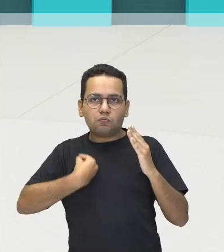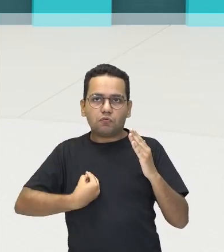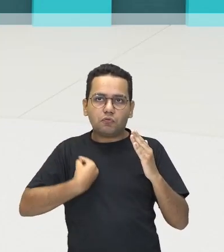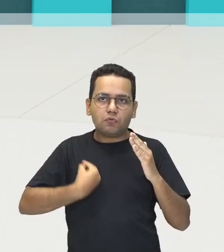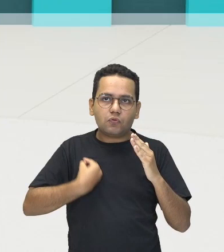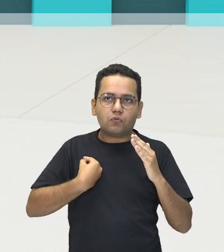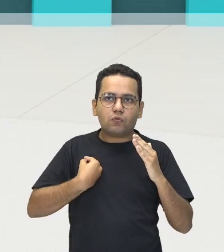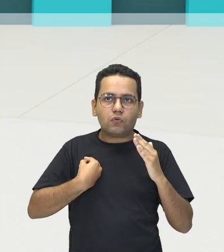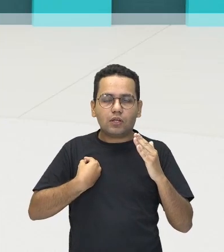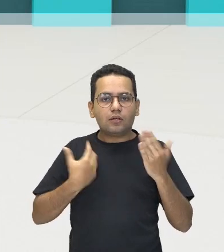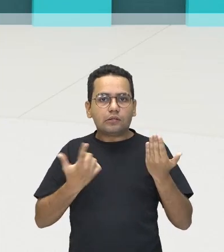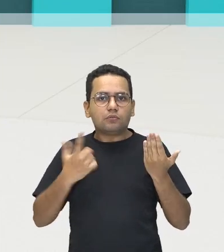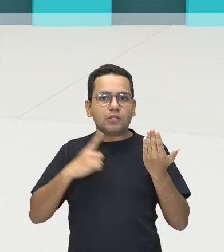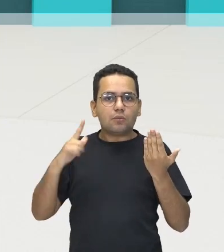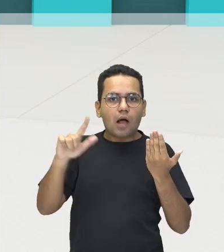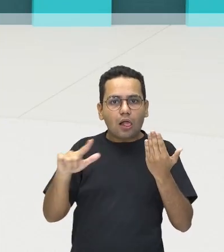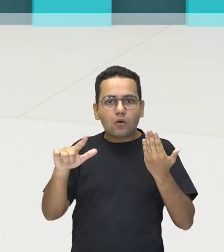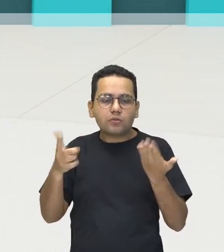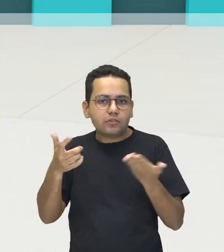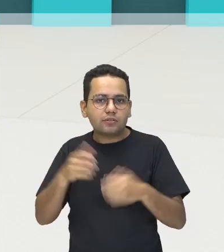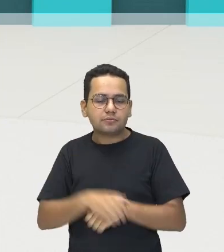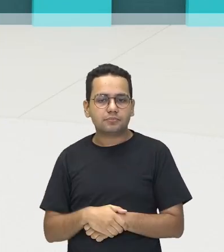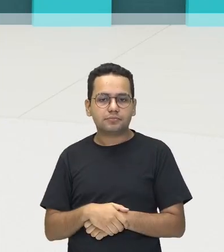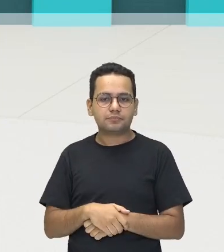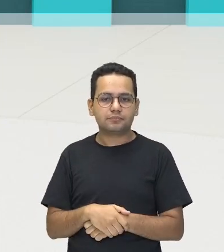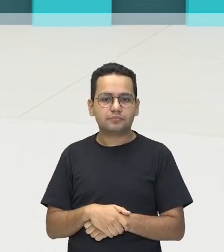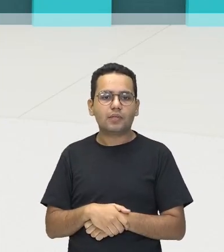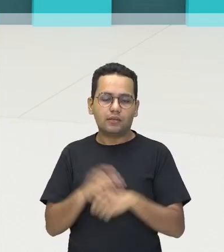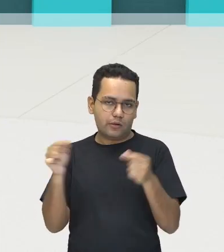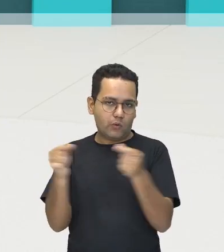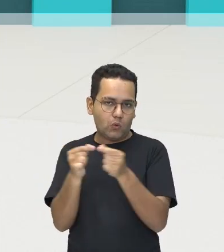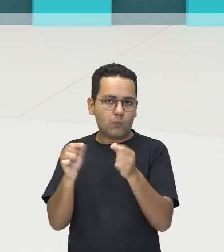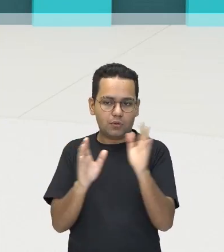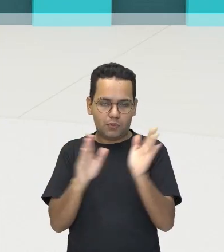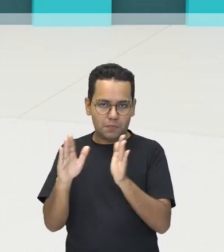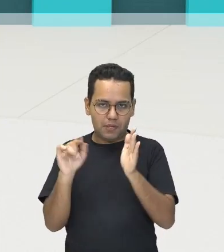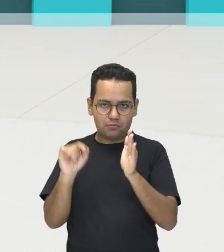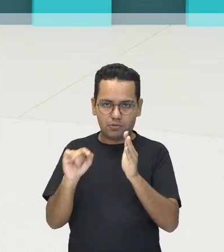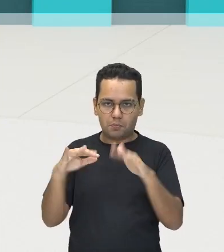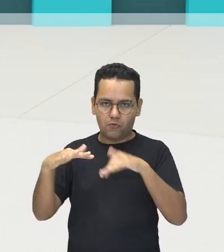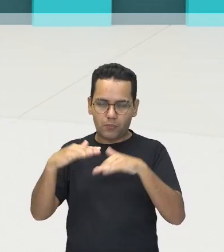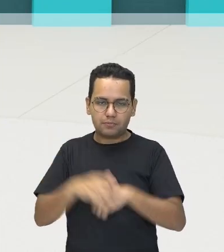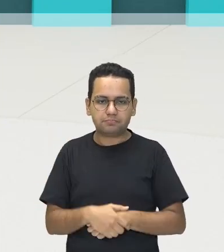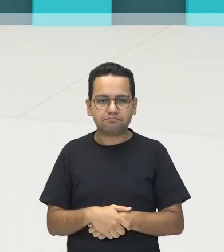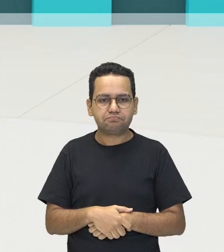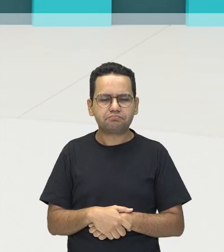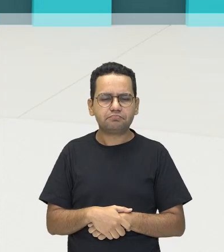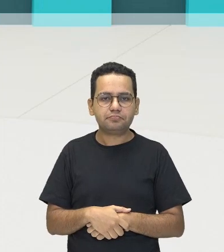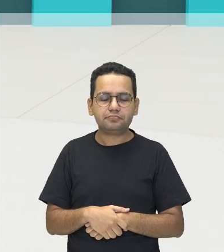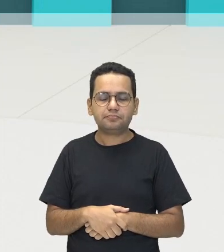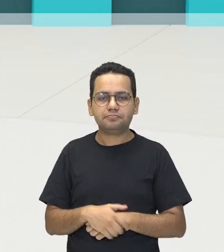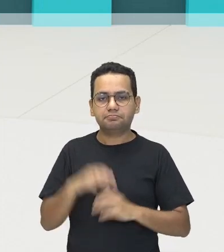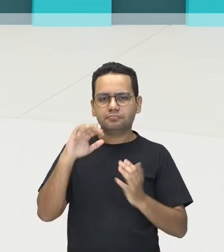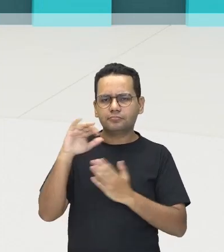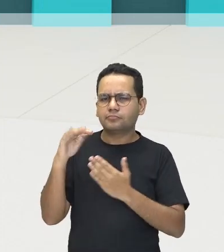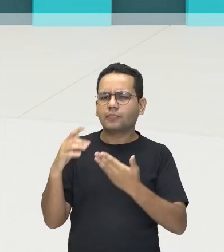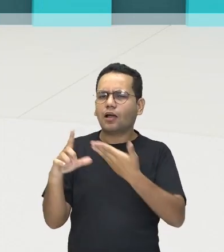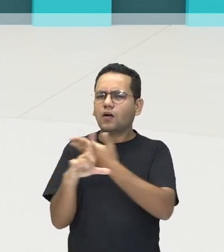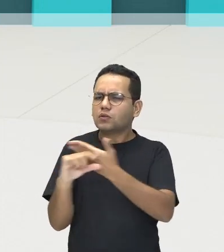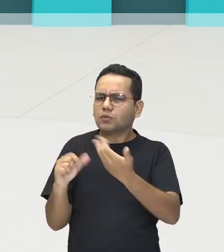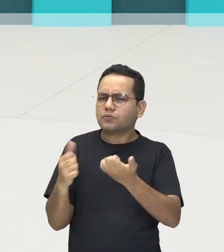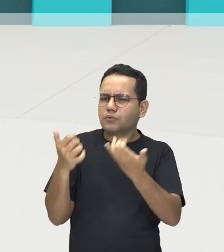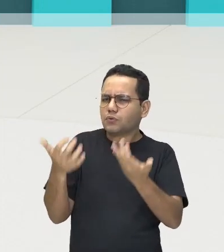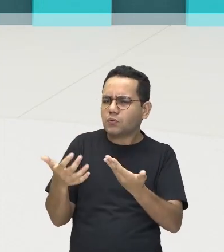característica conceptismo presente aí no barroco, ok? Vejamos agora os autores que fizeram parte aí do barroco. Acompanhem